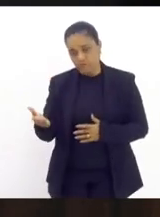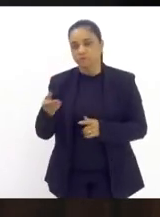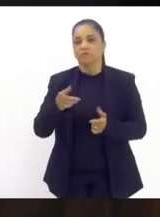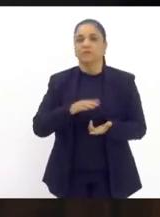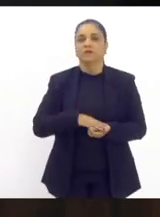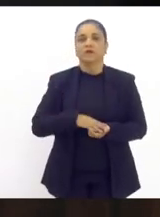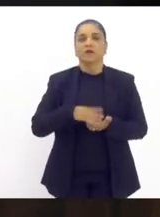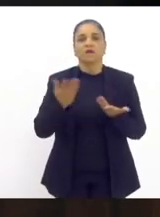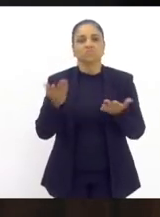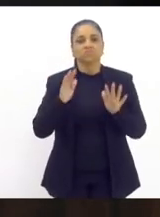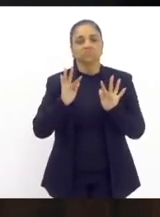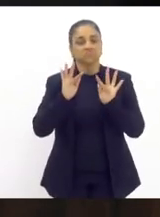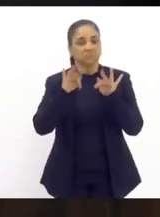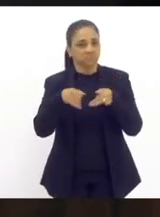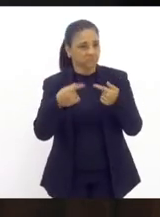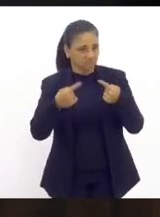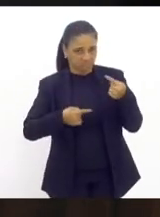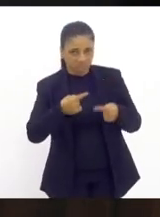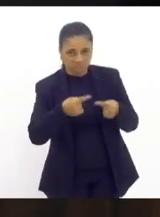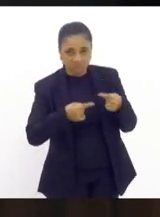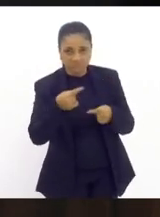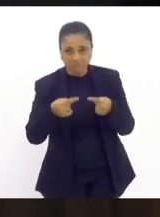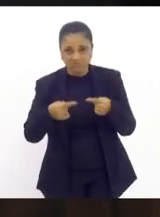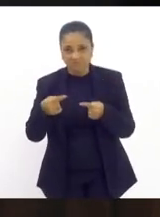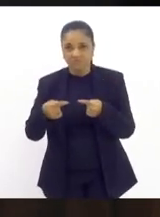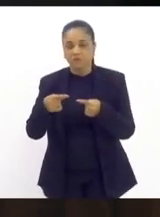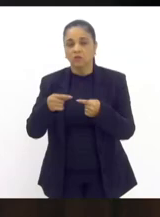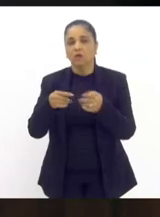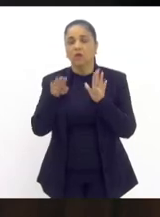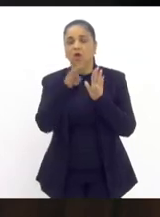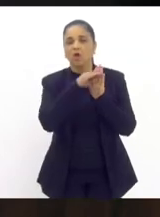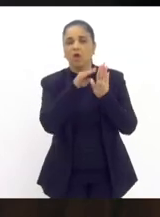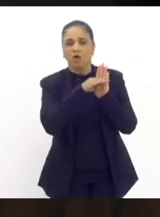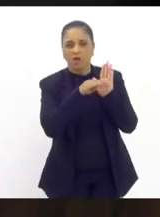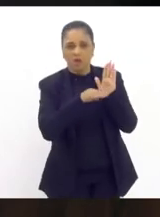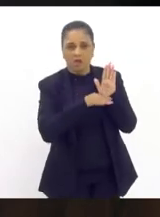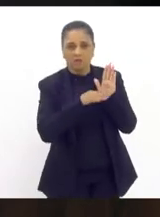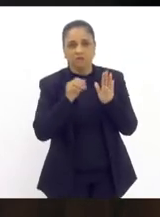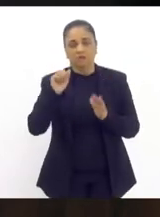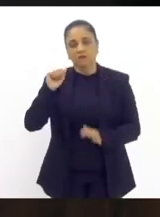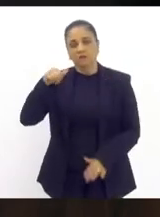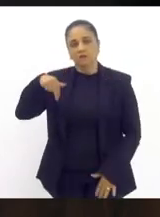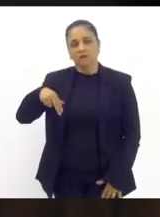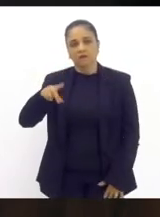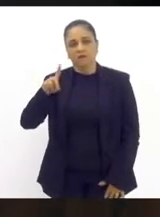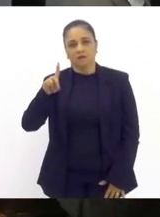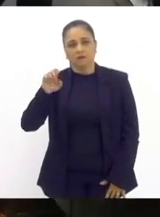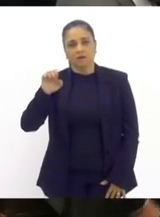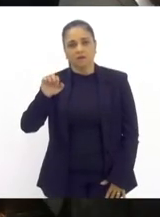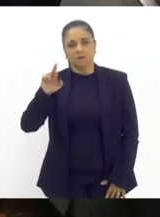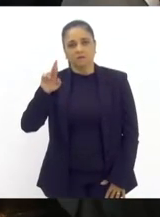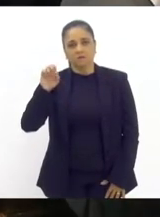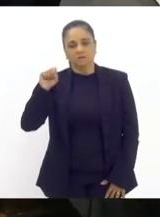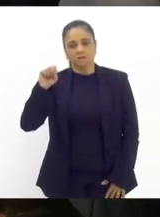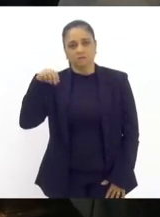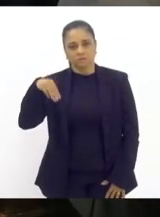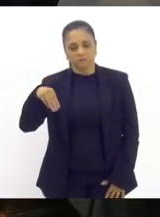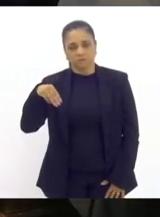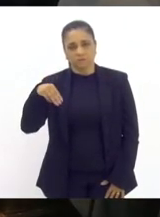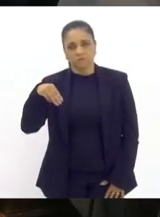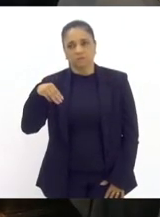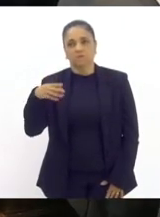a venda a tratar antes porém concedeu pela ordem do deputado Anderson Moraes logo em seguida